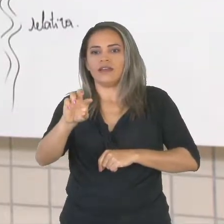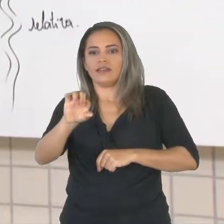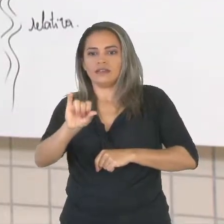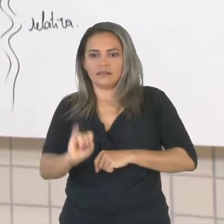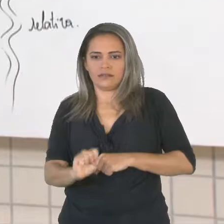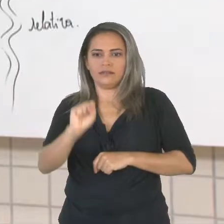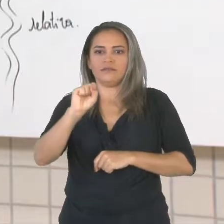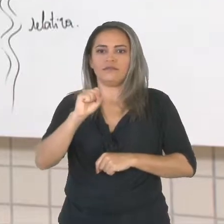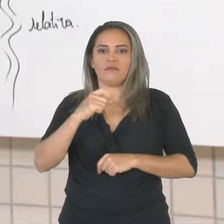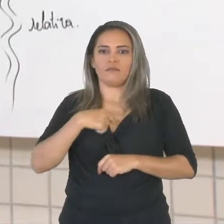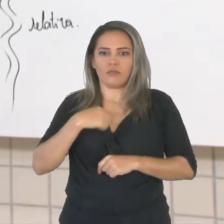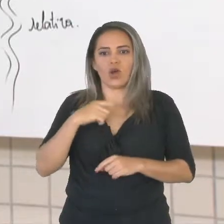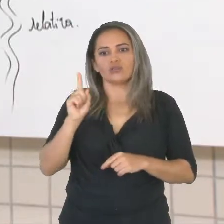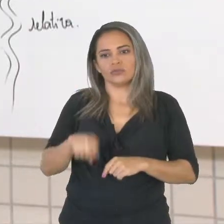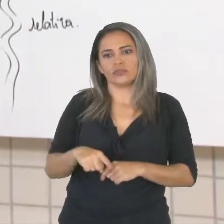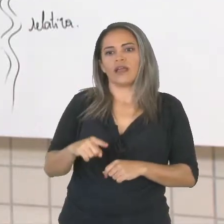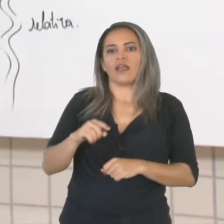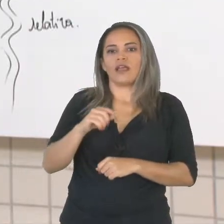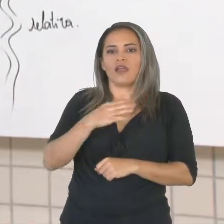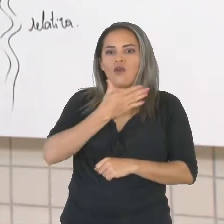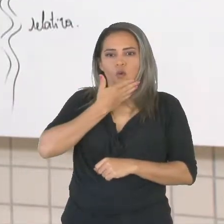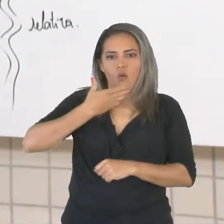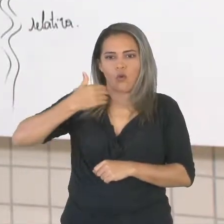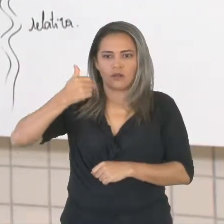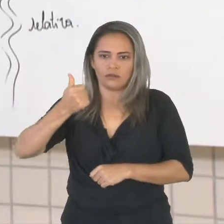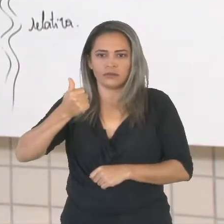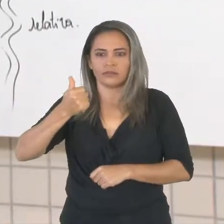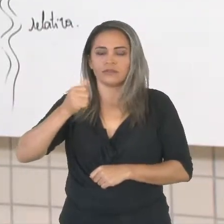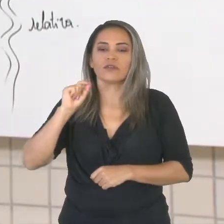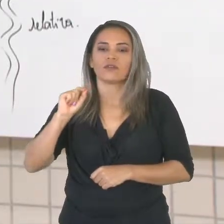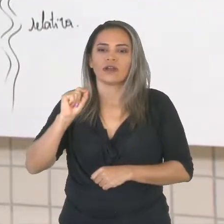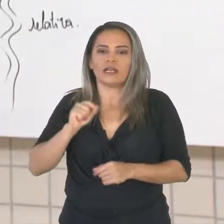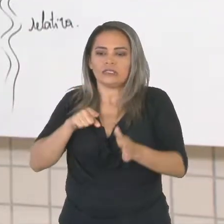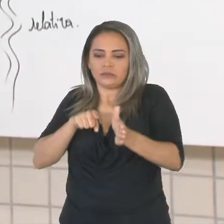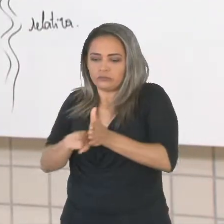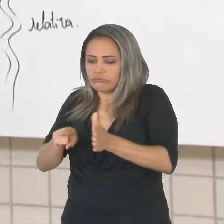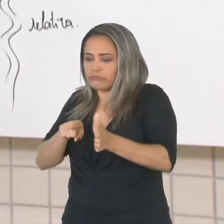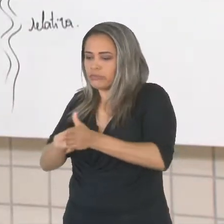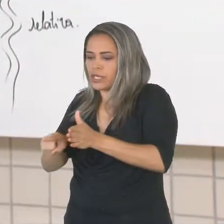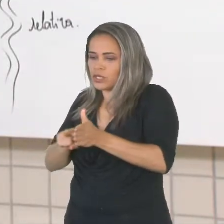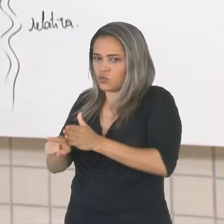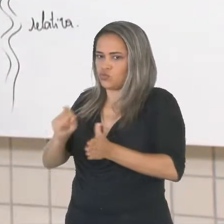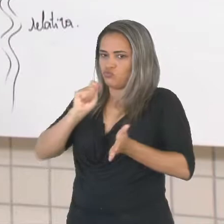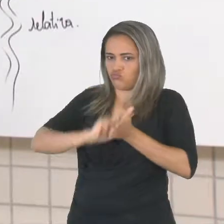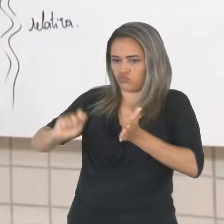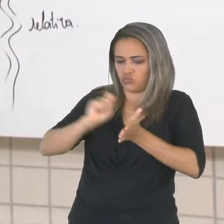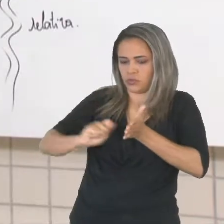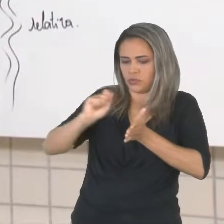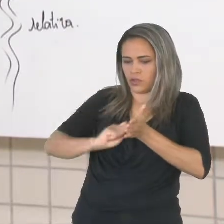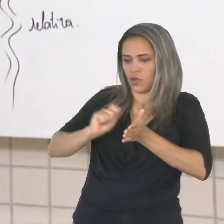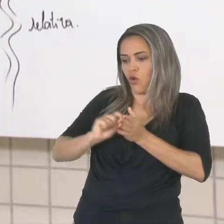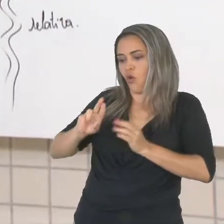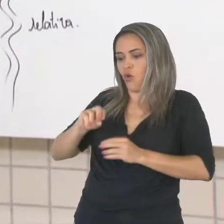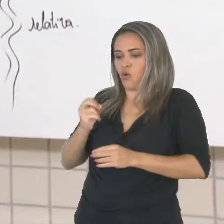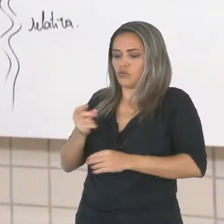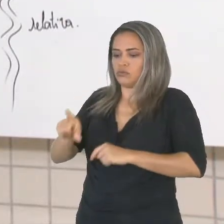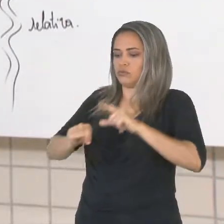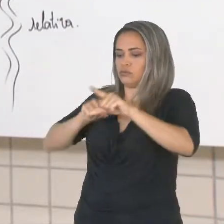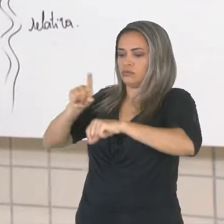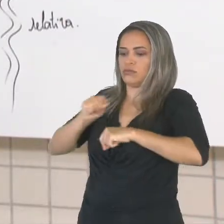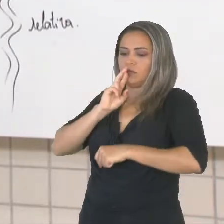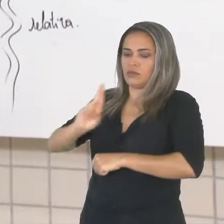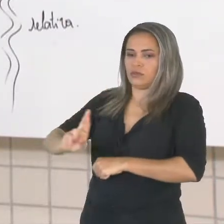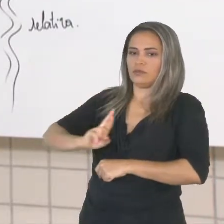ser qualitativas, que são aquelas perguntas onde você descreve ou escolhe a sua resposta por